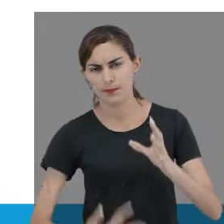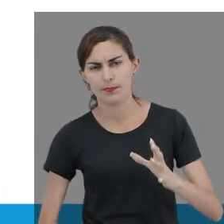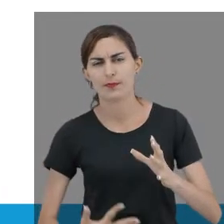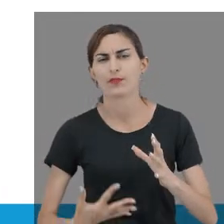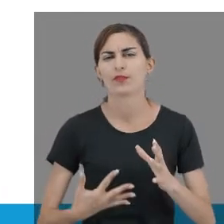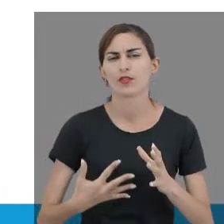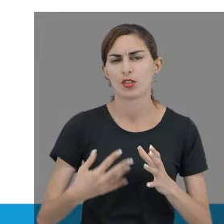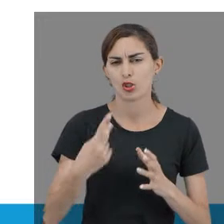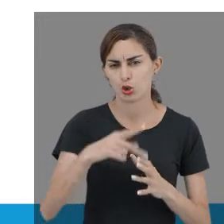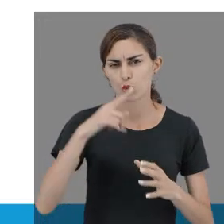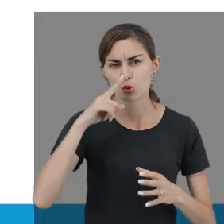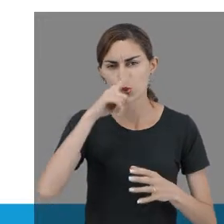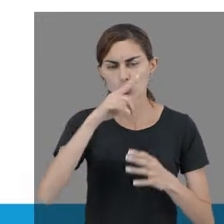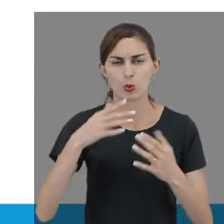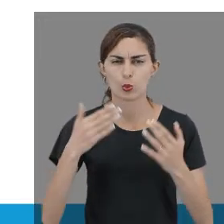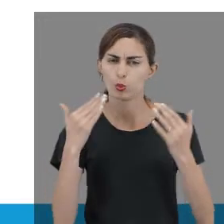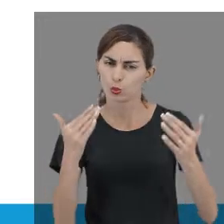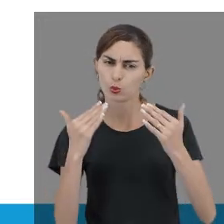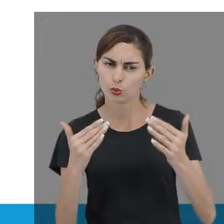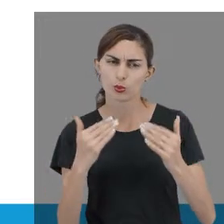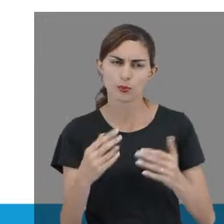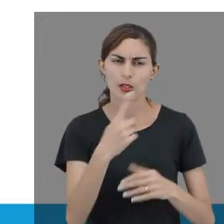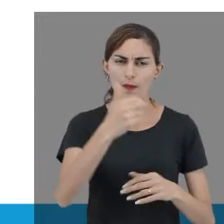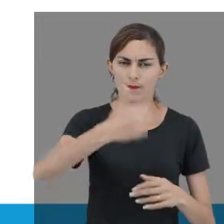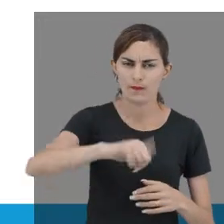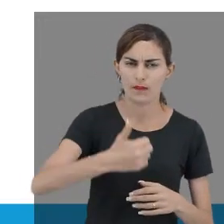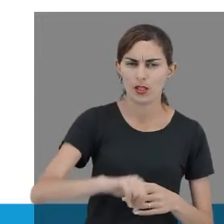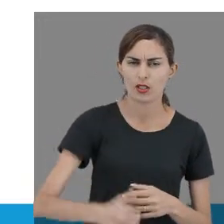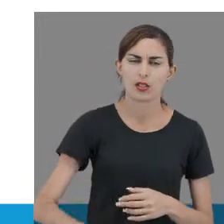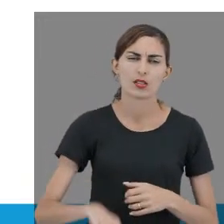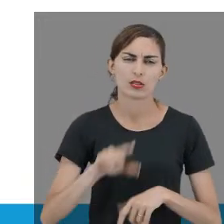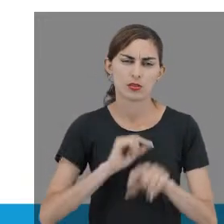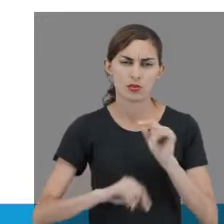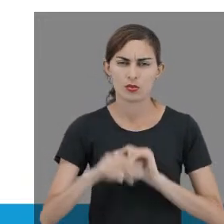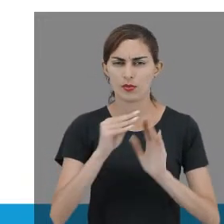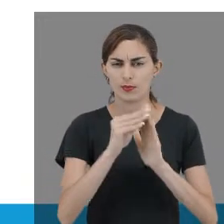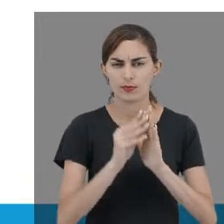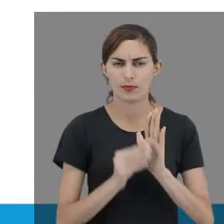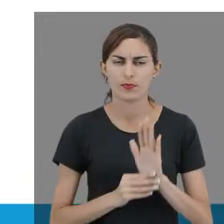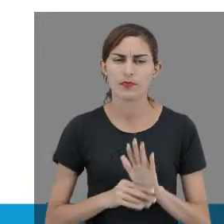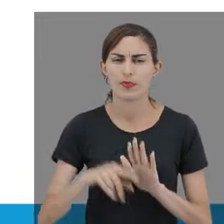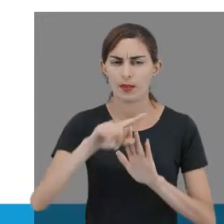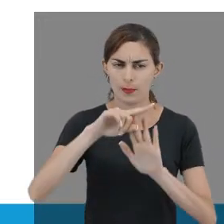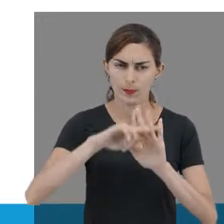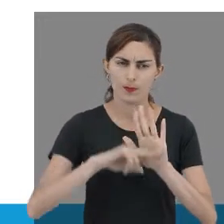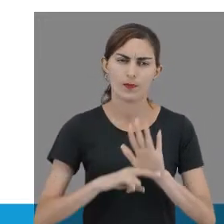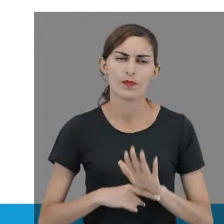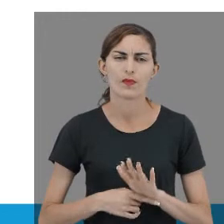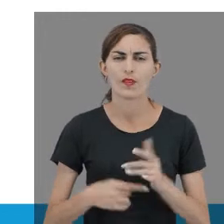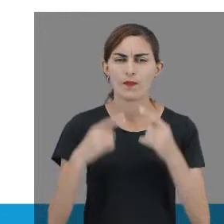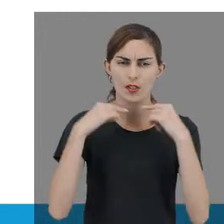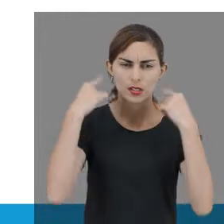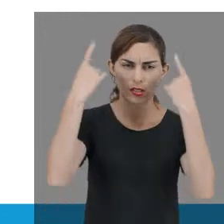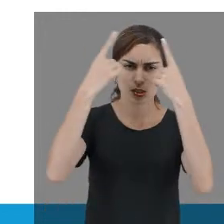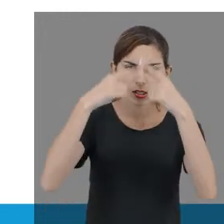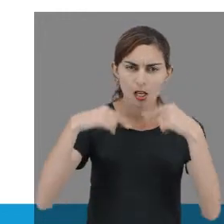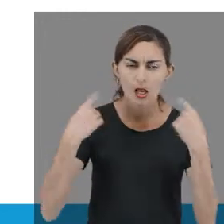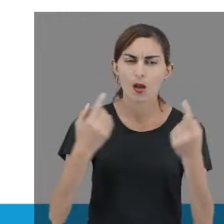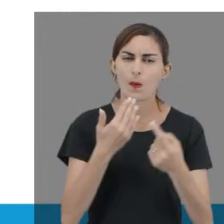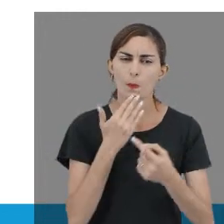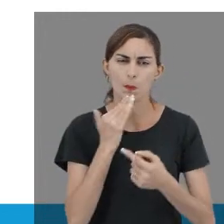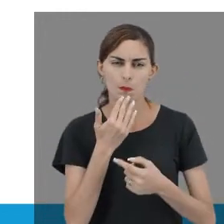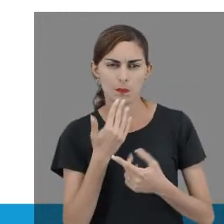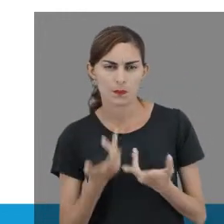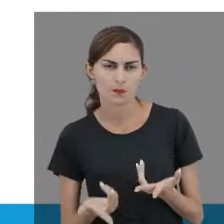aquelas mesmas definições de suspeita de natimorto, mas agora com uma avaliação de classificação, 2 desvios padrão,